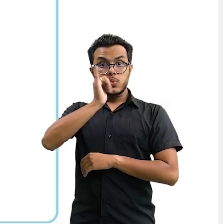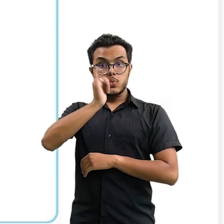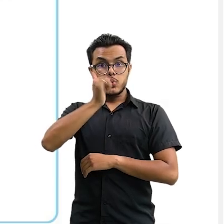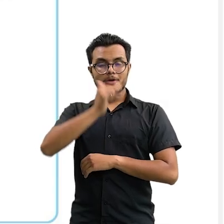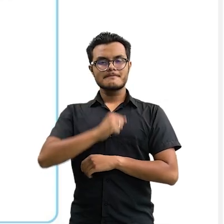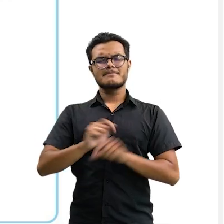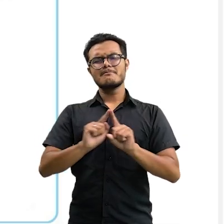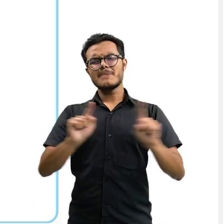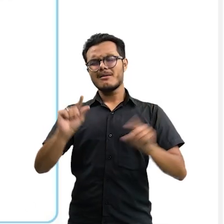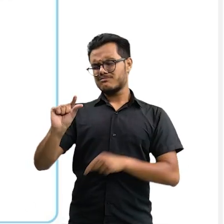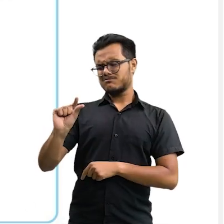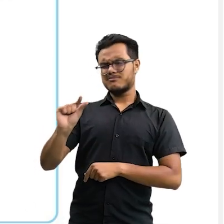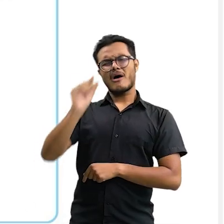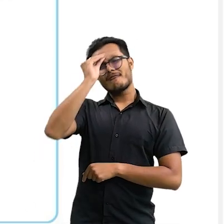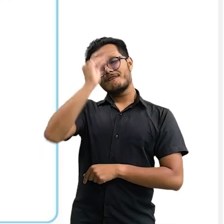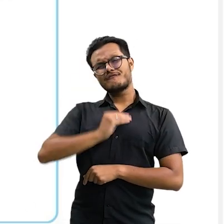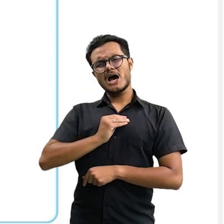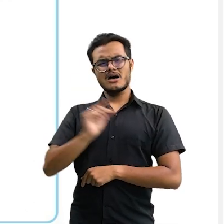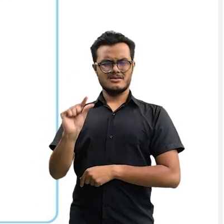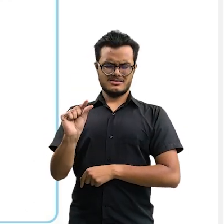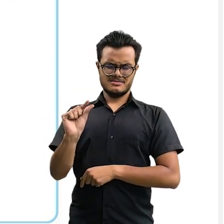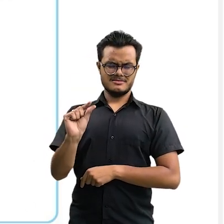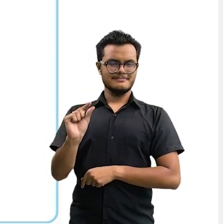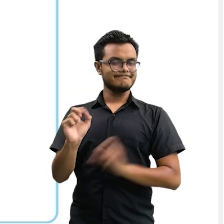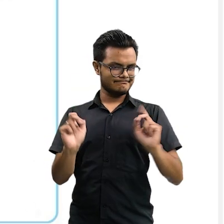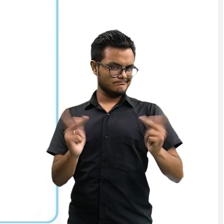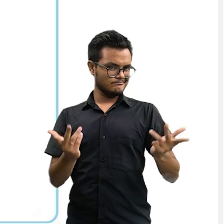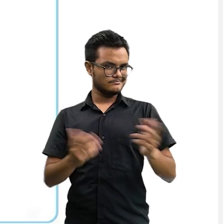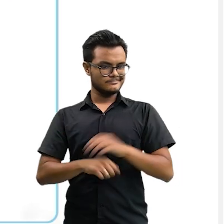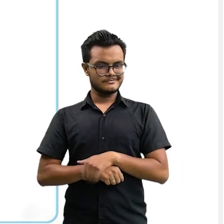numa voltagem muito pequenininha, gente, da ordem de